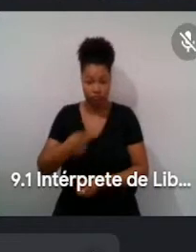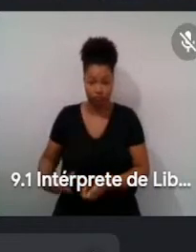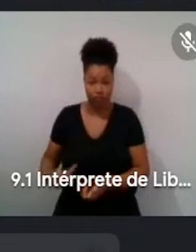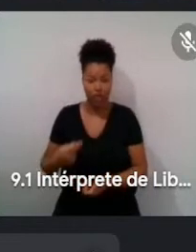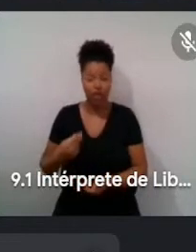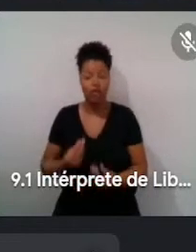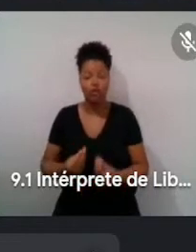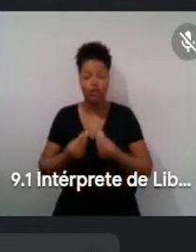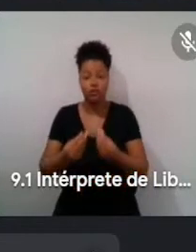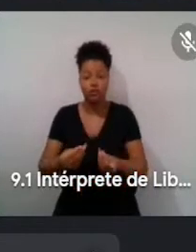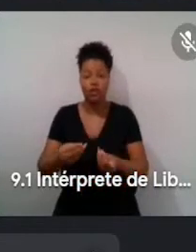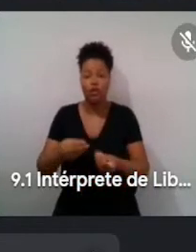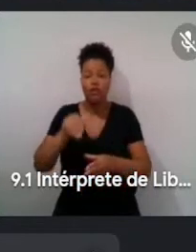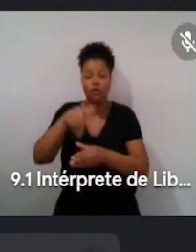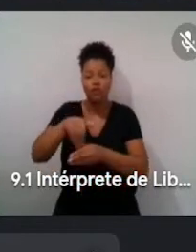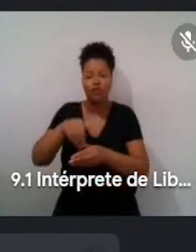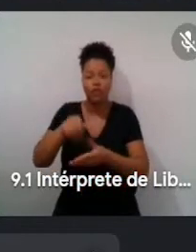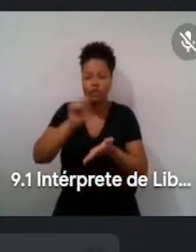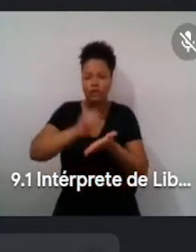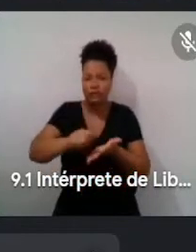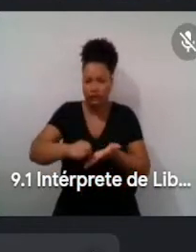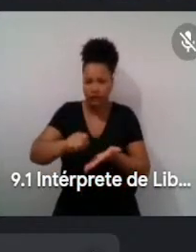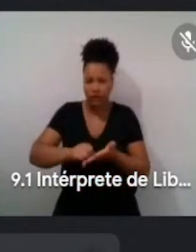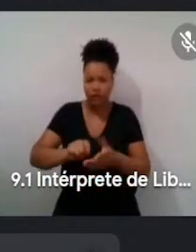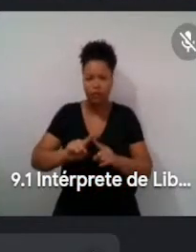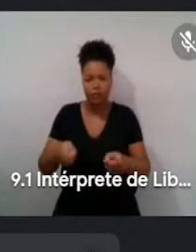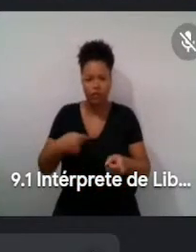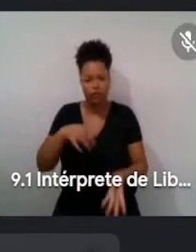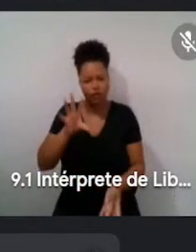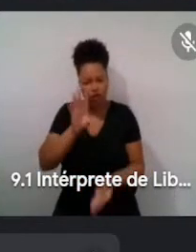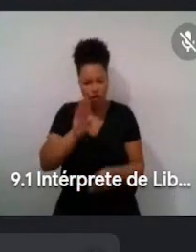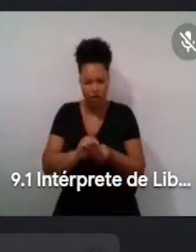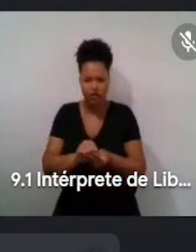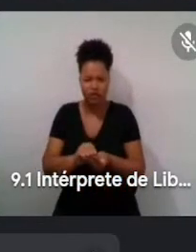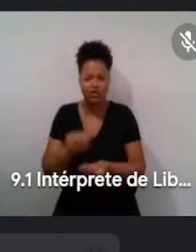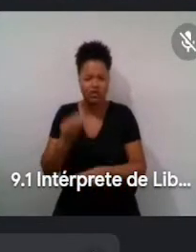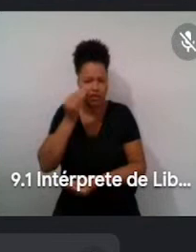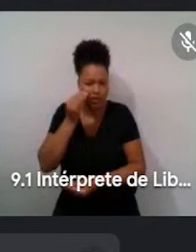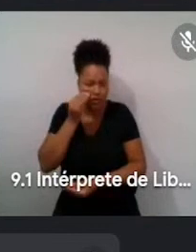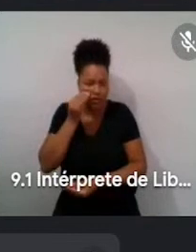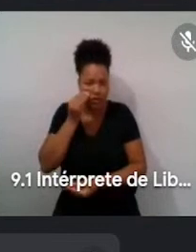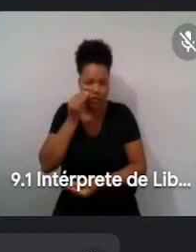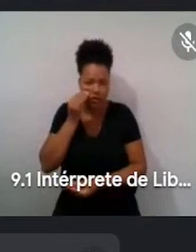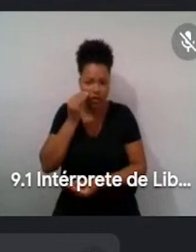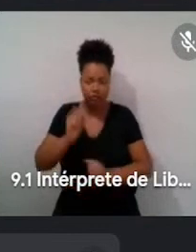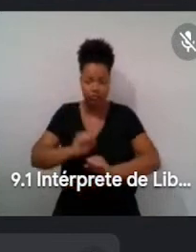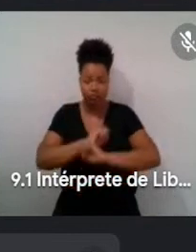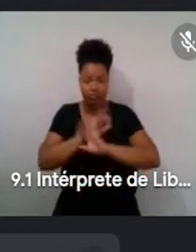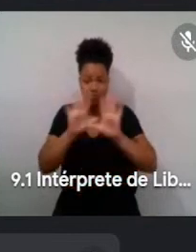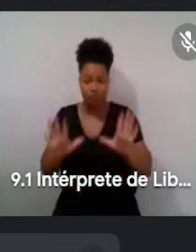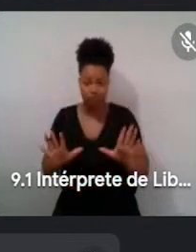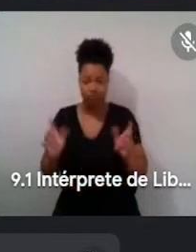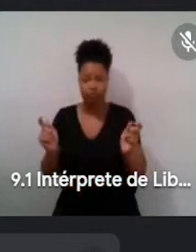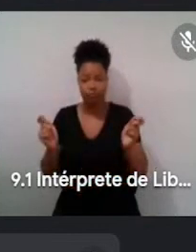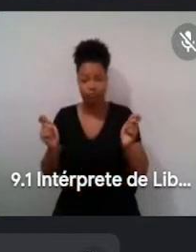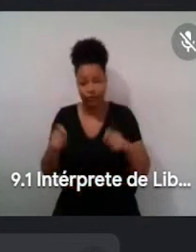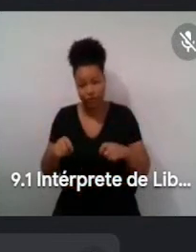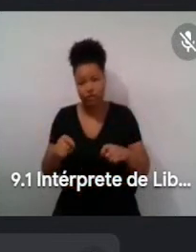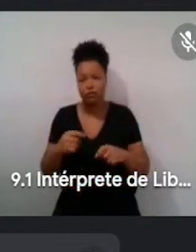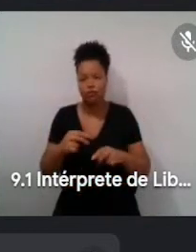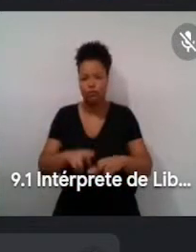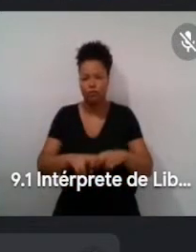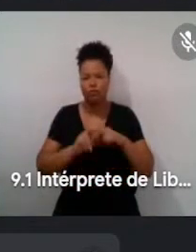escrito, mas eu vou resumi-lo, tentar ser o mais claro possível aqui, por